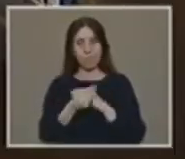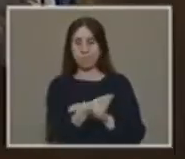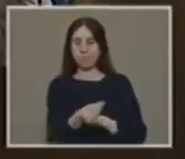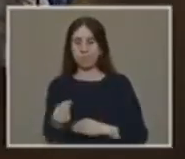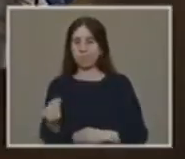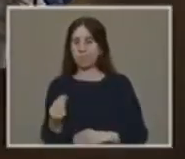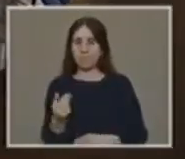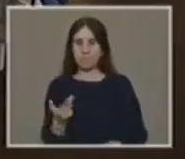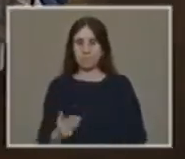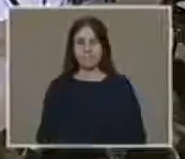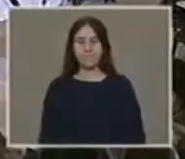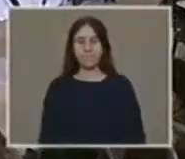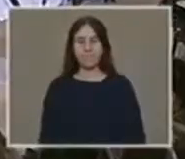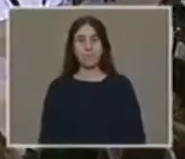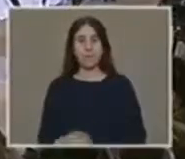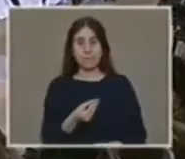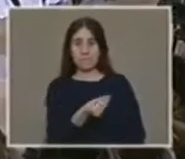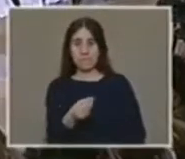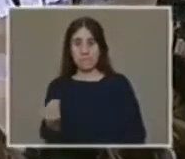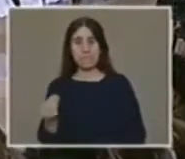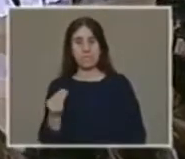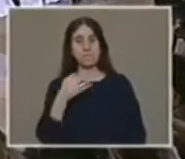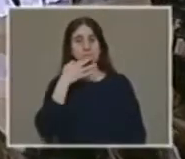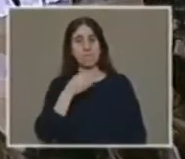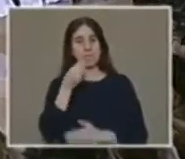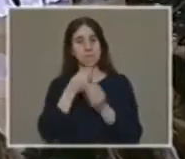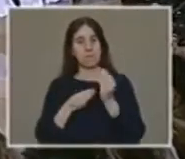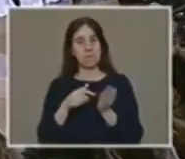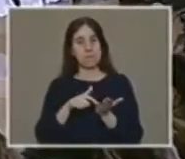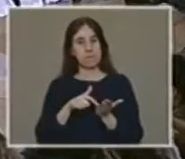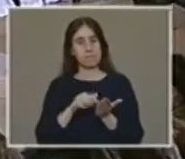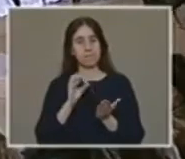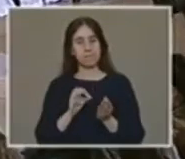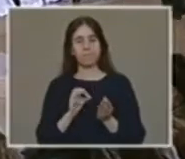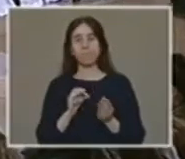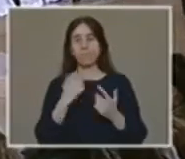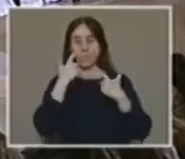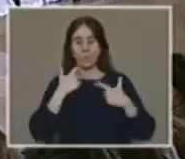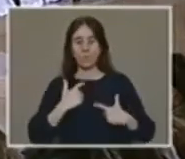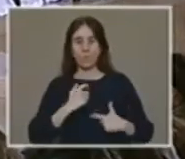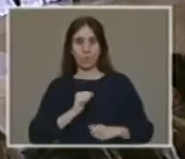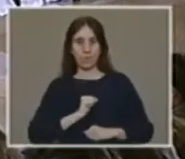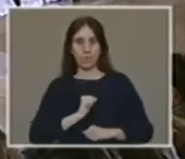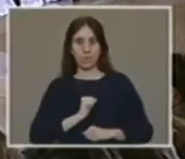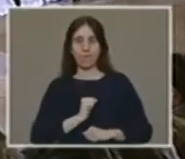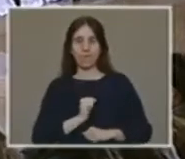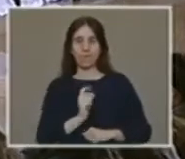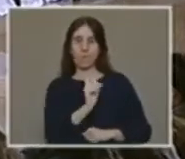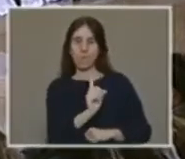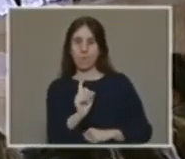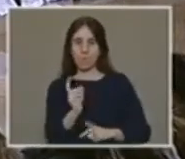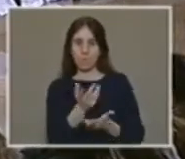dizendo: tomai todos e comei. Isto é o meu corpo, que será entregue por